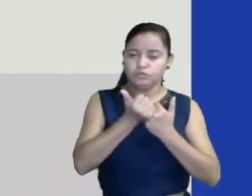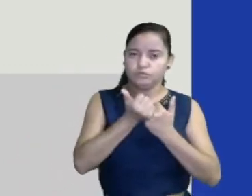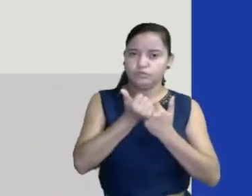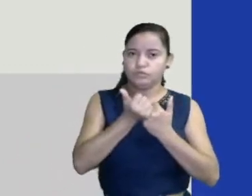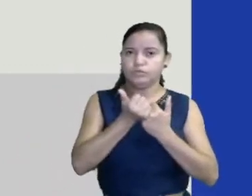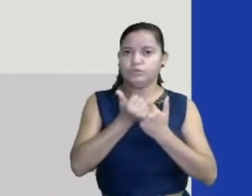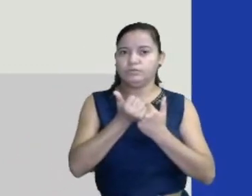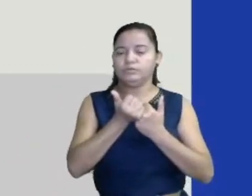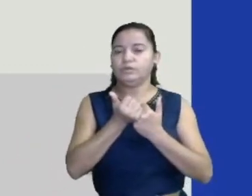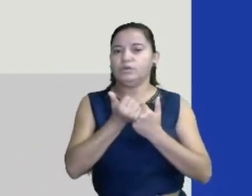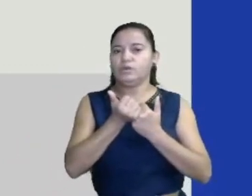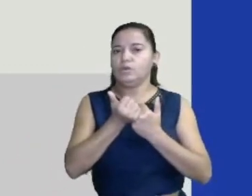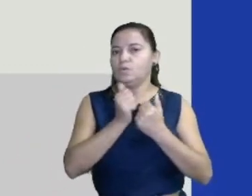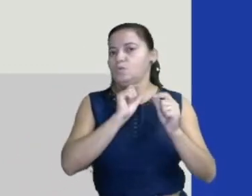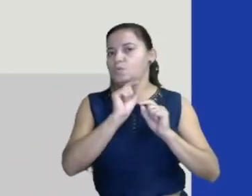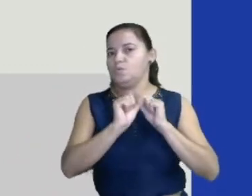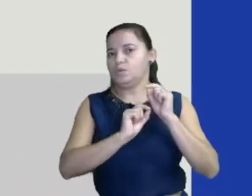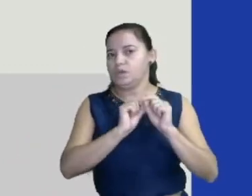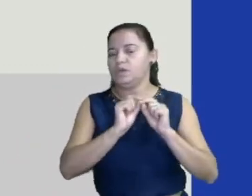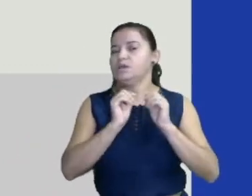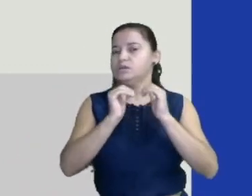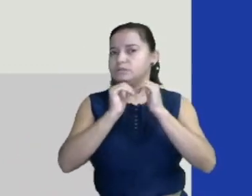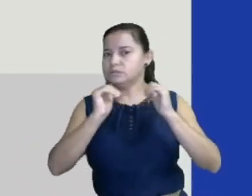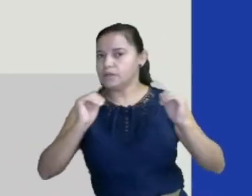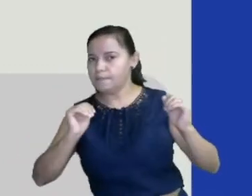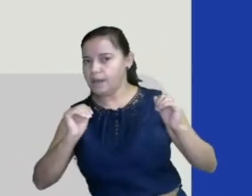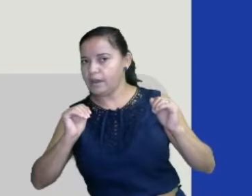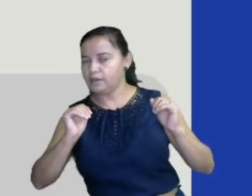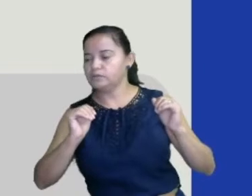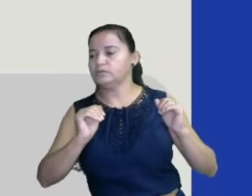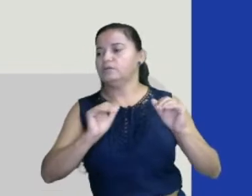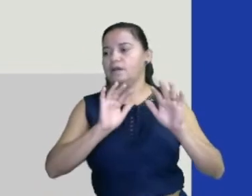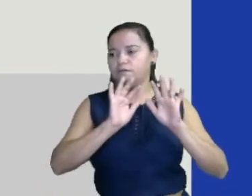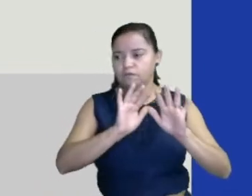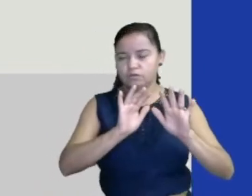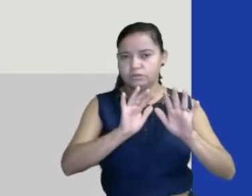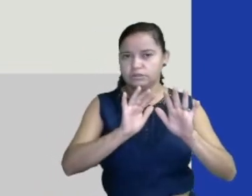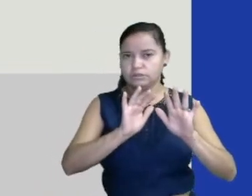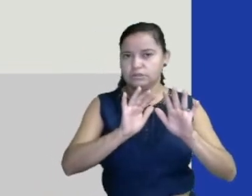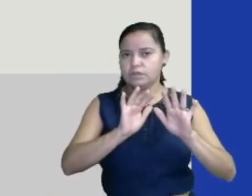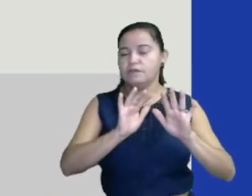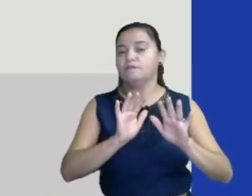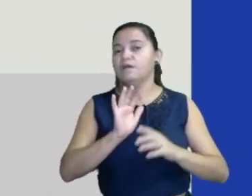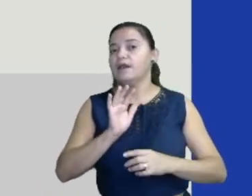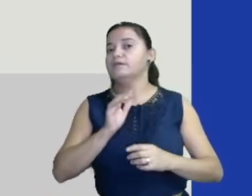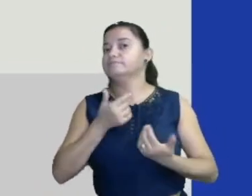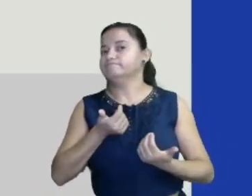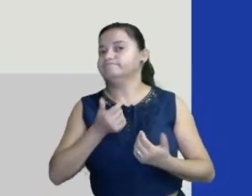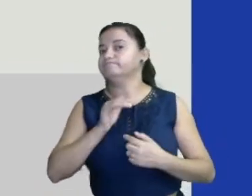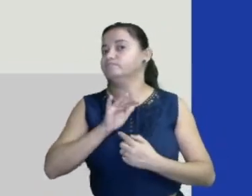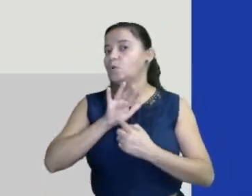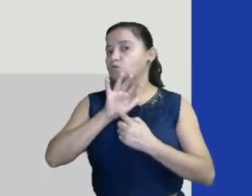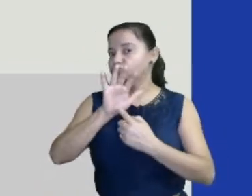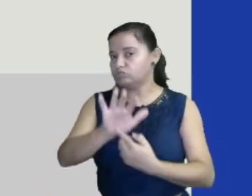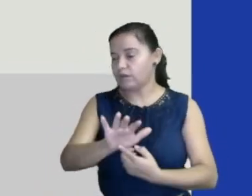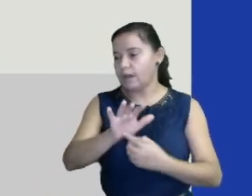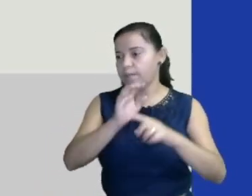né na nossa relação ali tá separadinho então detaches né eu vou representar